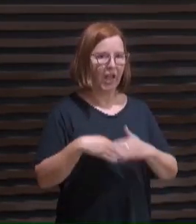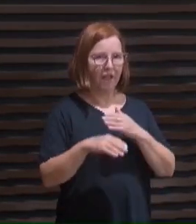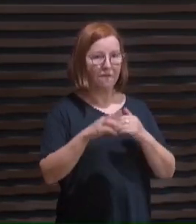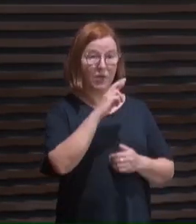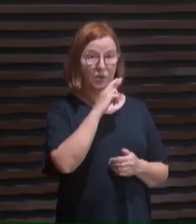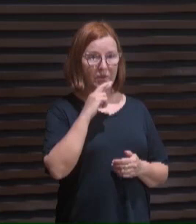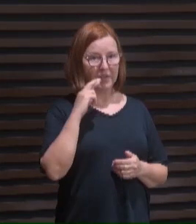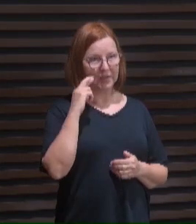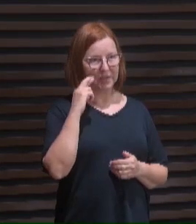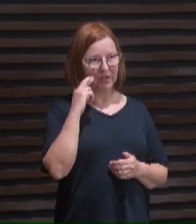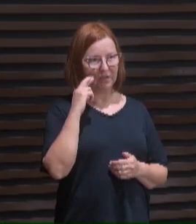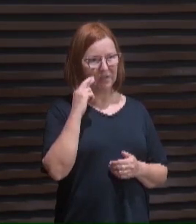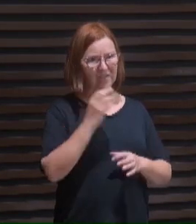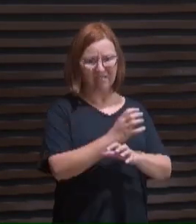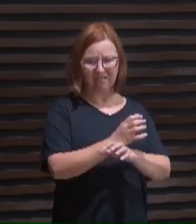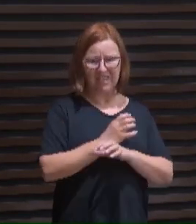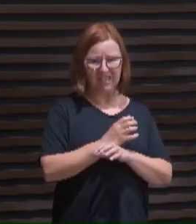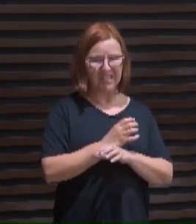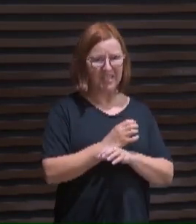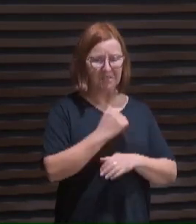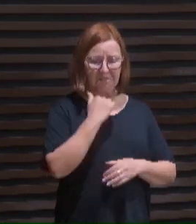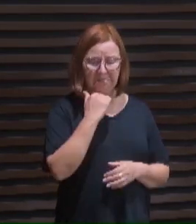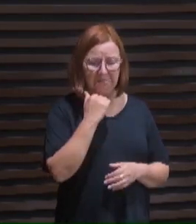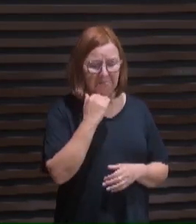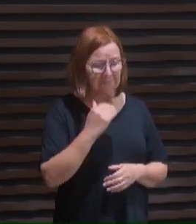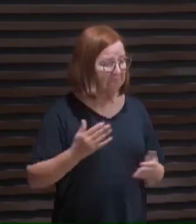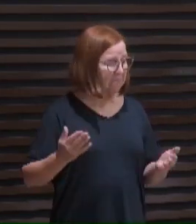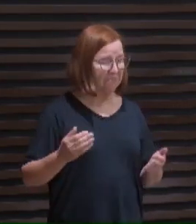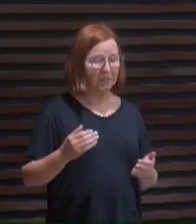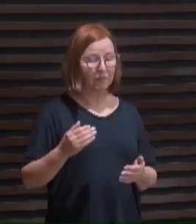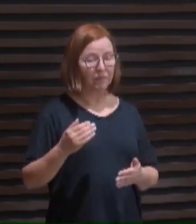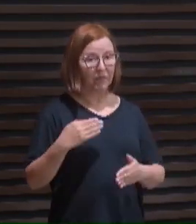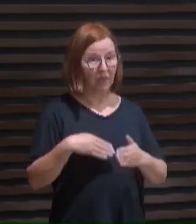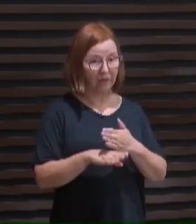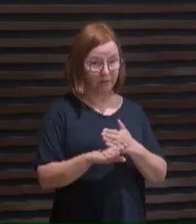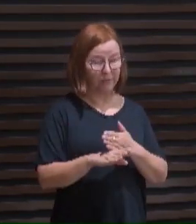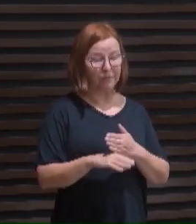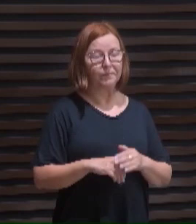restaurante, o restaurante estava vazio, não tinha ninguém. Ele entrou, sozinho.